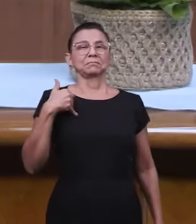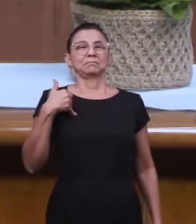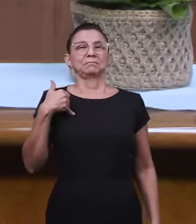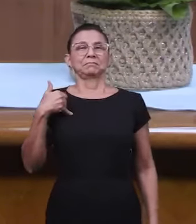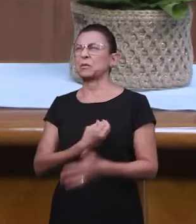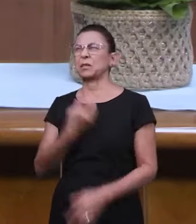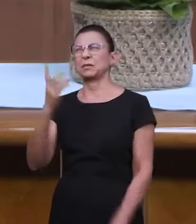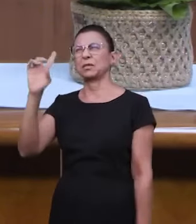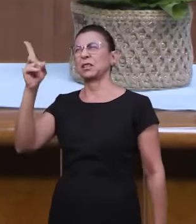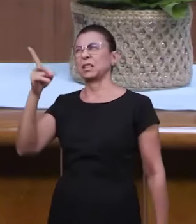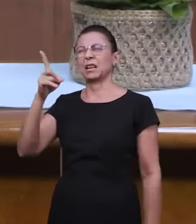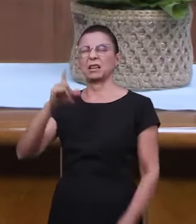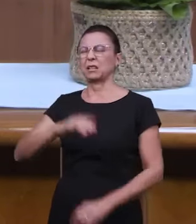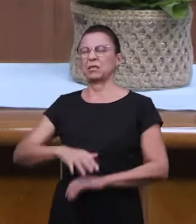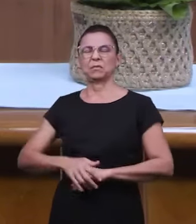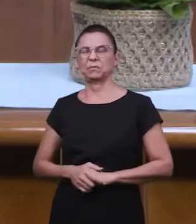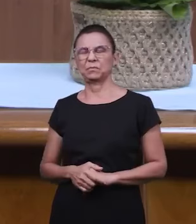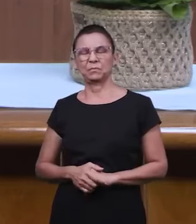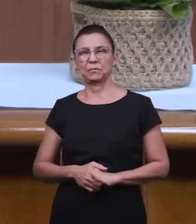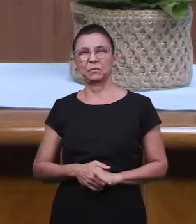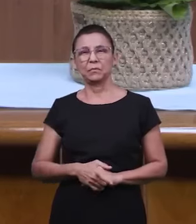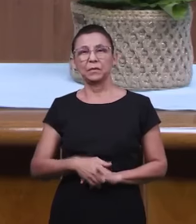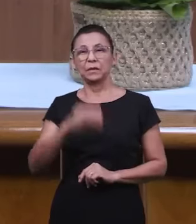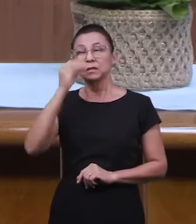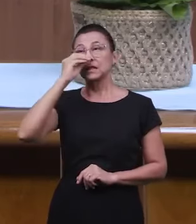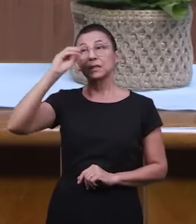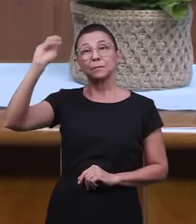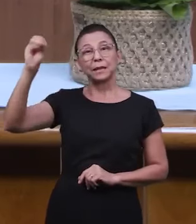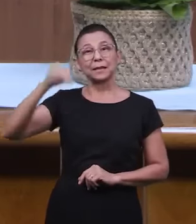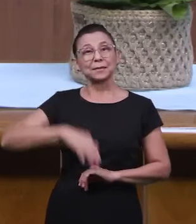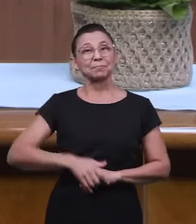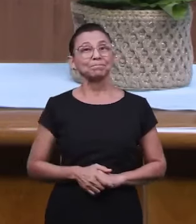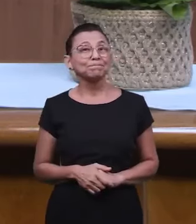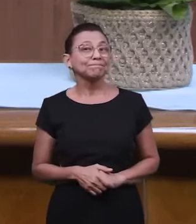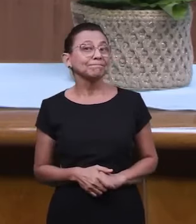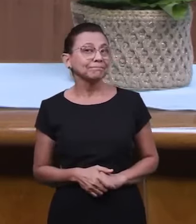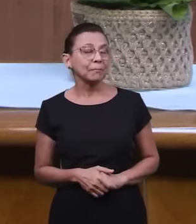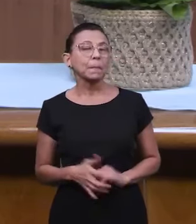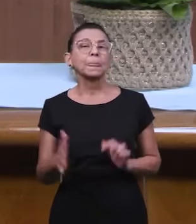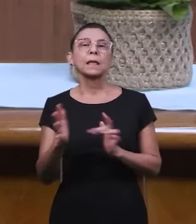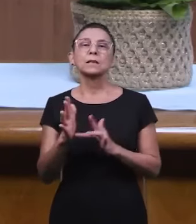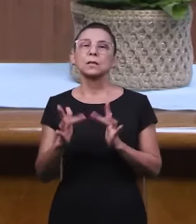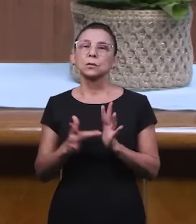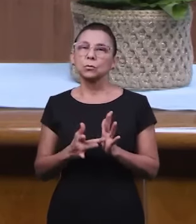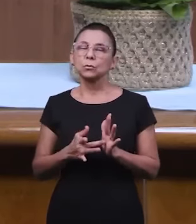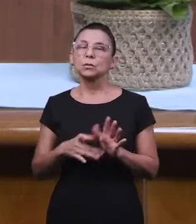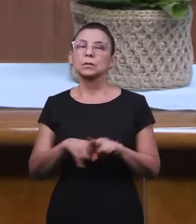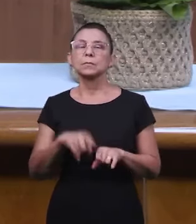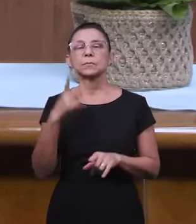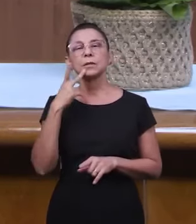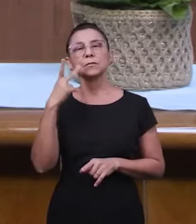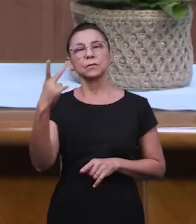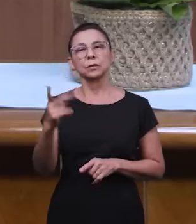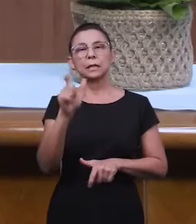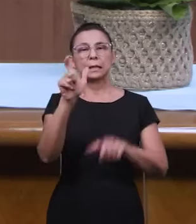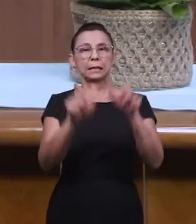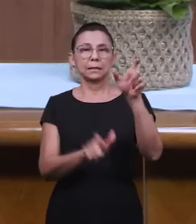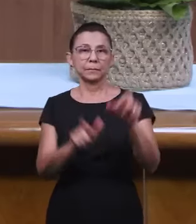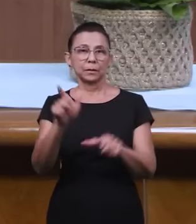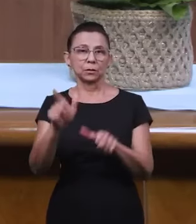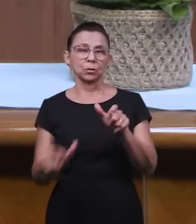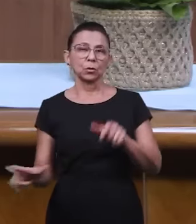Deus. O Senhor Jesus falou também que o amor de muitos esfriaria. Isso condiz com a sua palavra quando